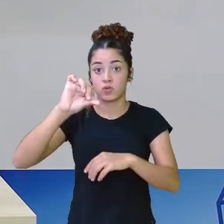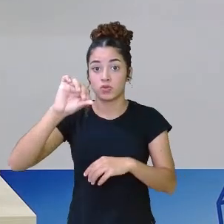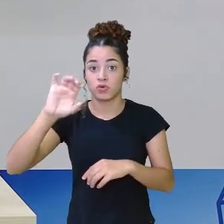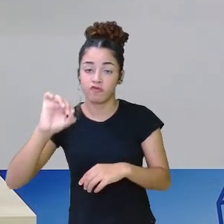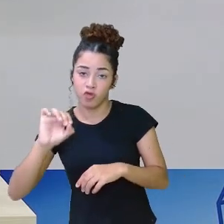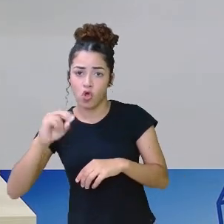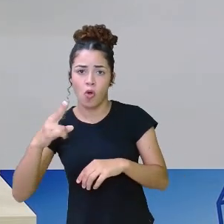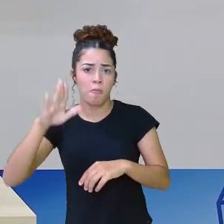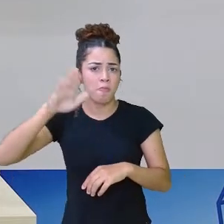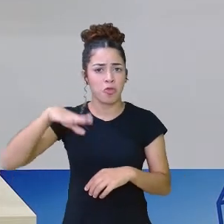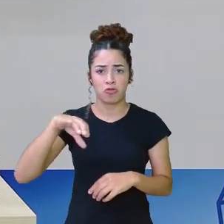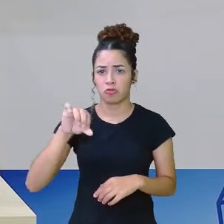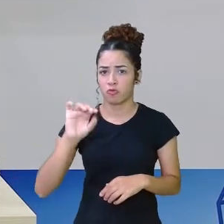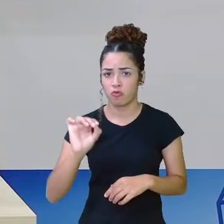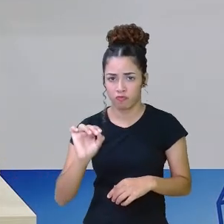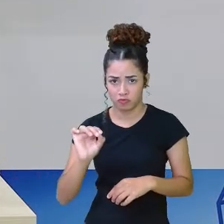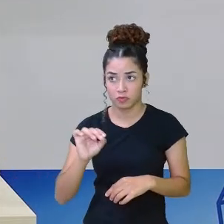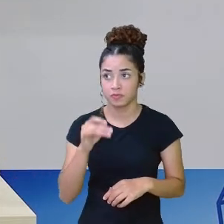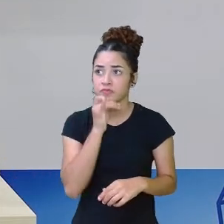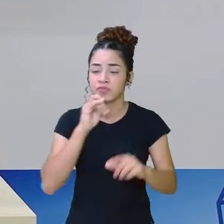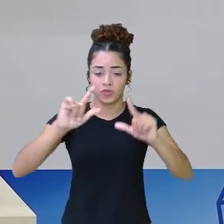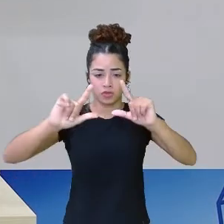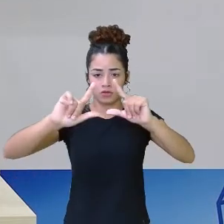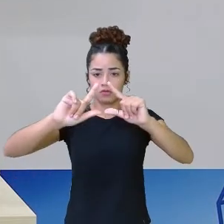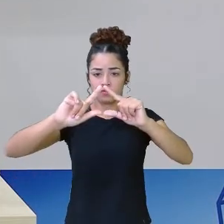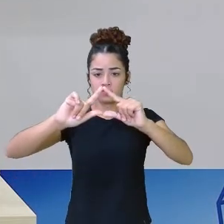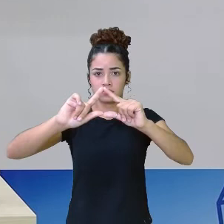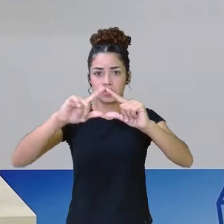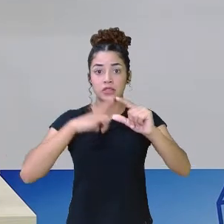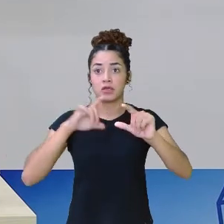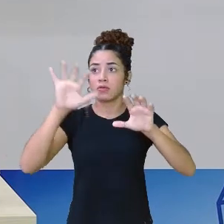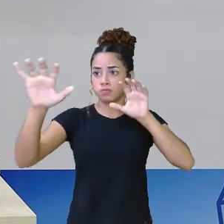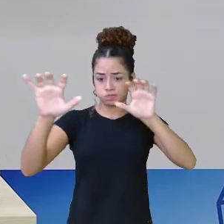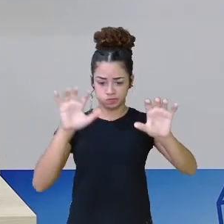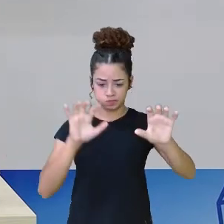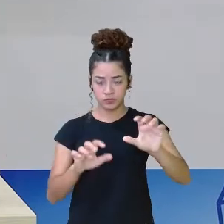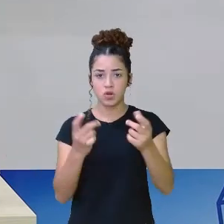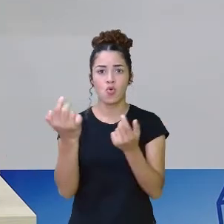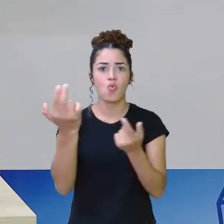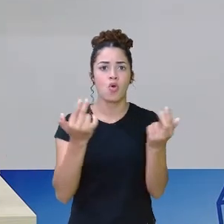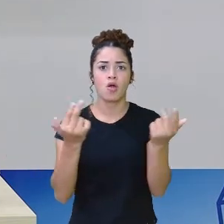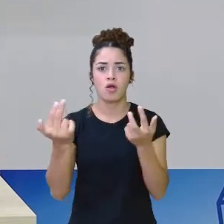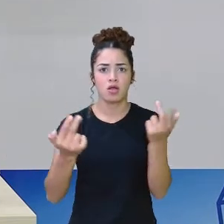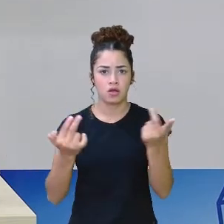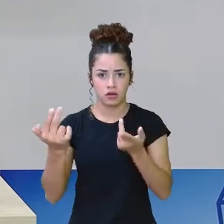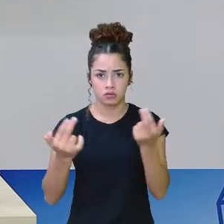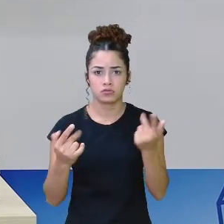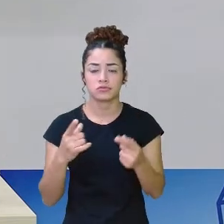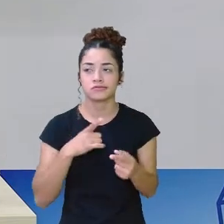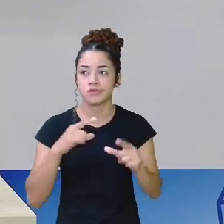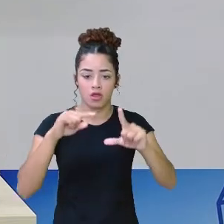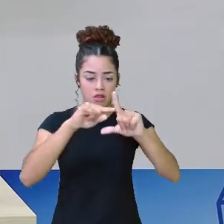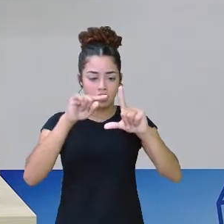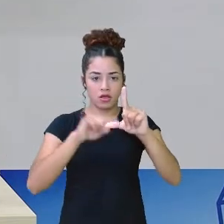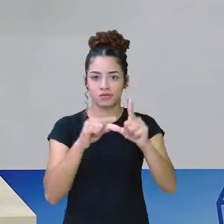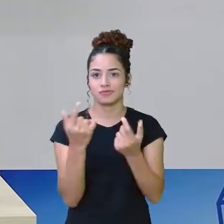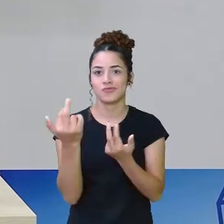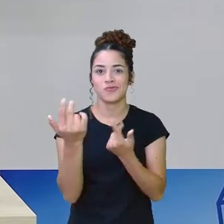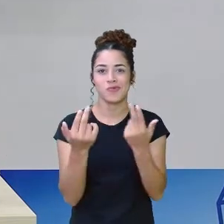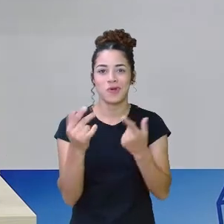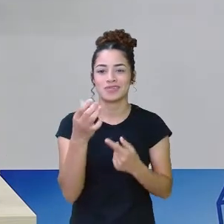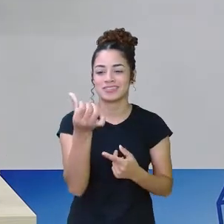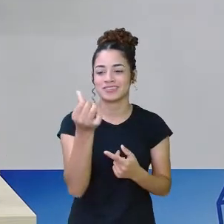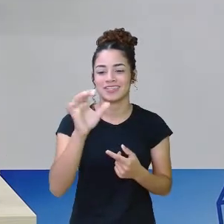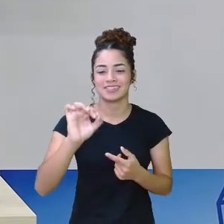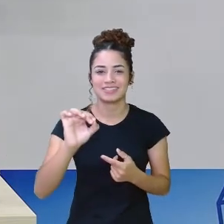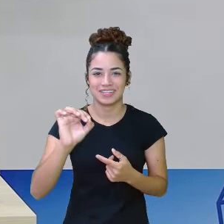esse triângulo aqui, ele tem 3 lados iguais. Os ângulos também são iguais, 60